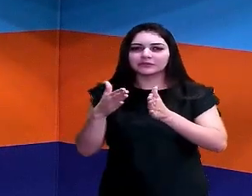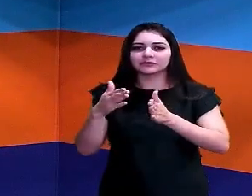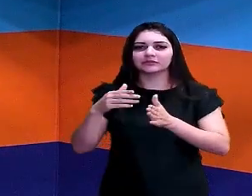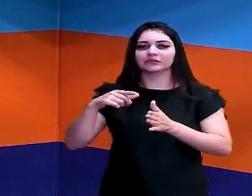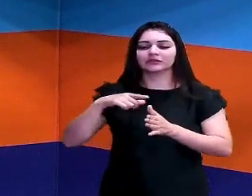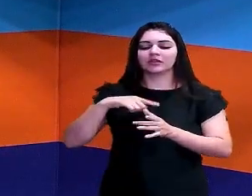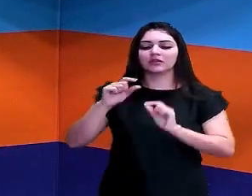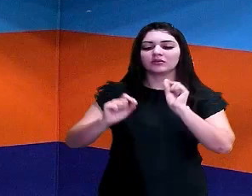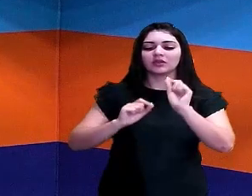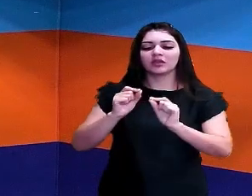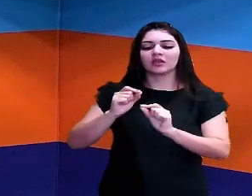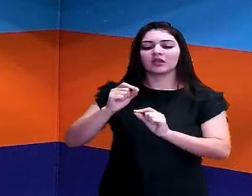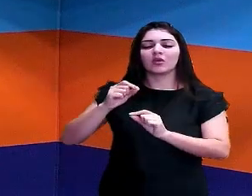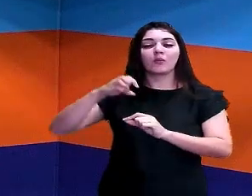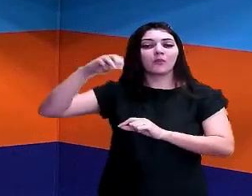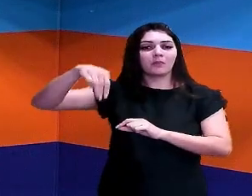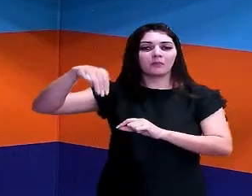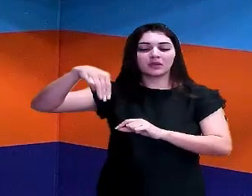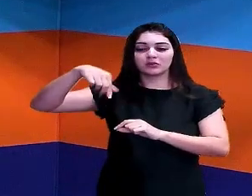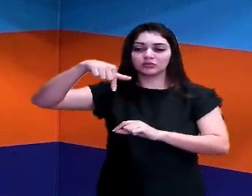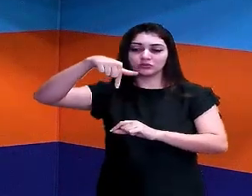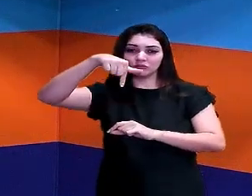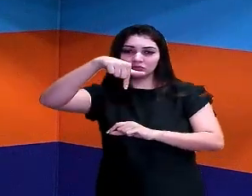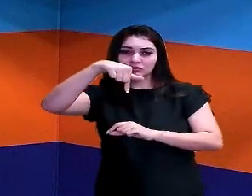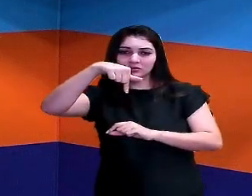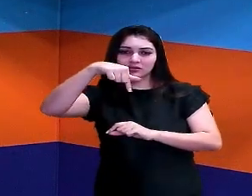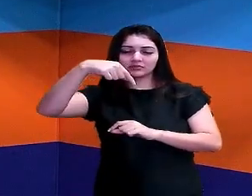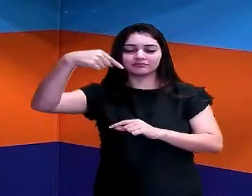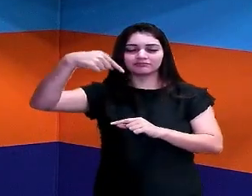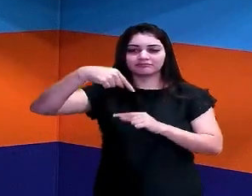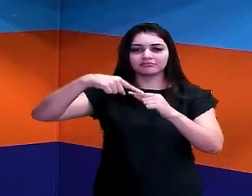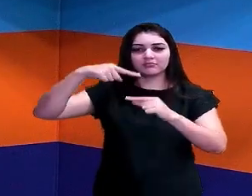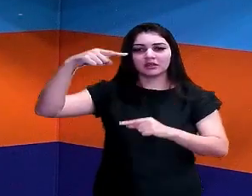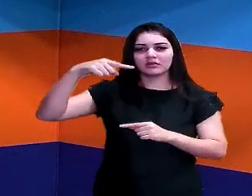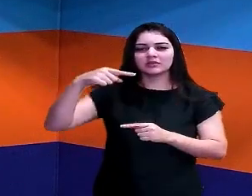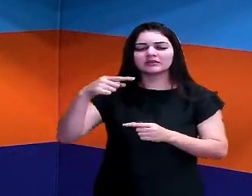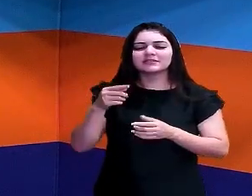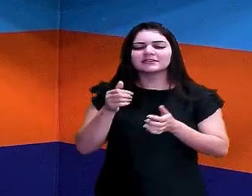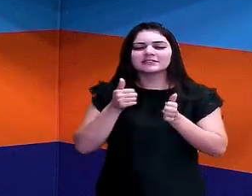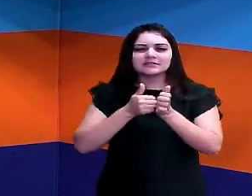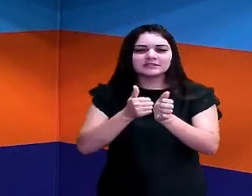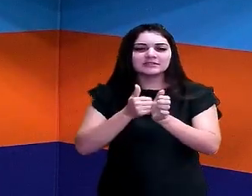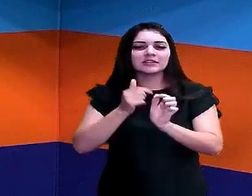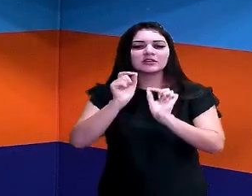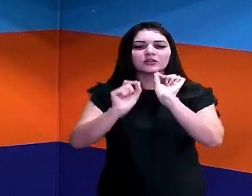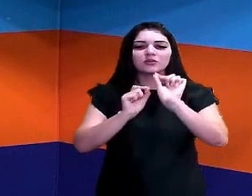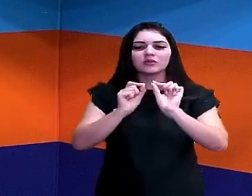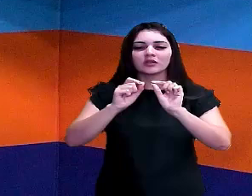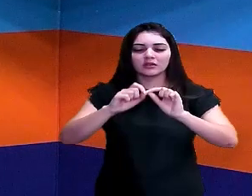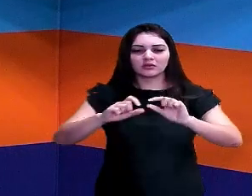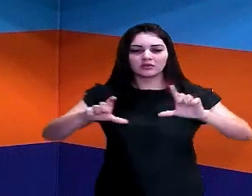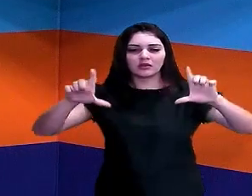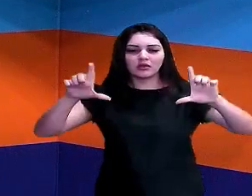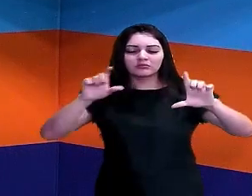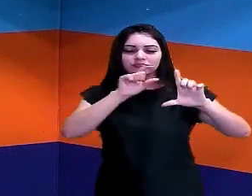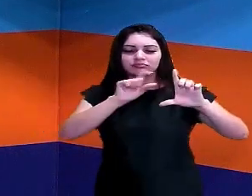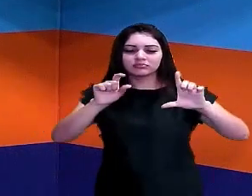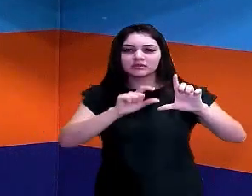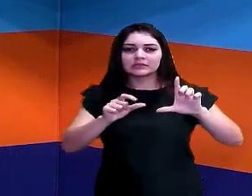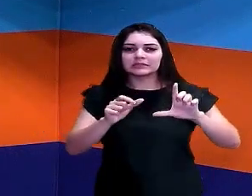minuto tá aqui, ó, no 7. Seguindo lá aquela nossa tabelinha de andar de 5, 5 e